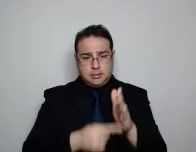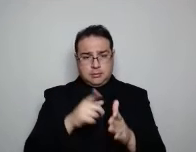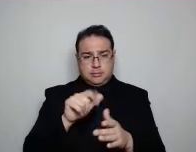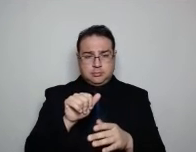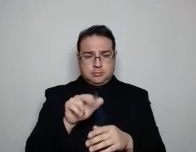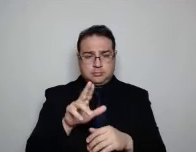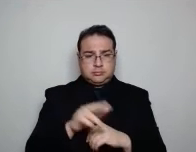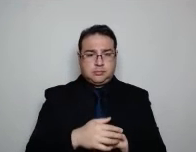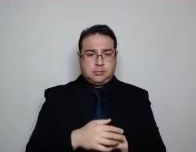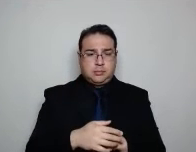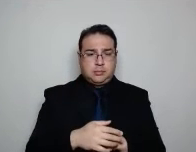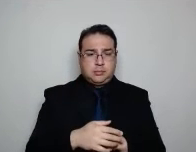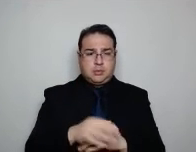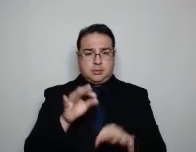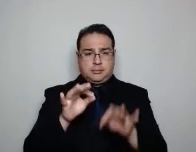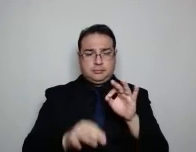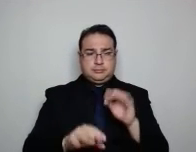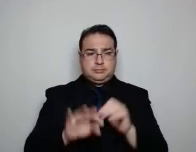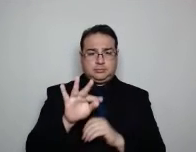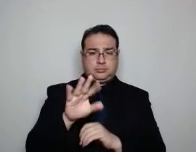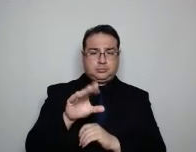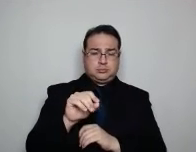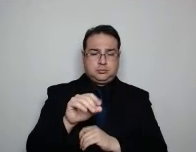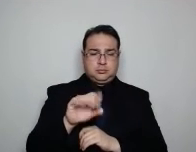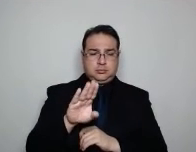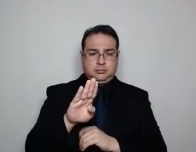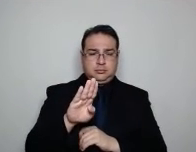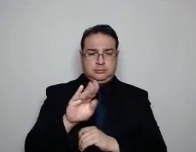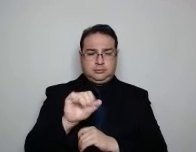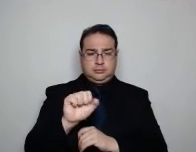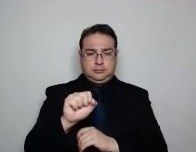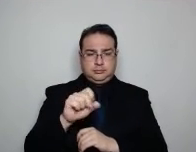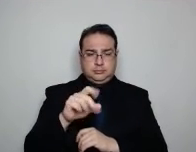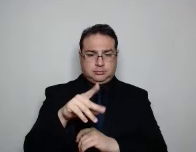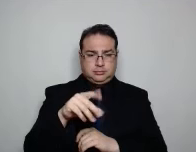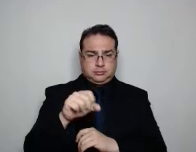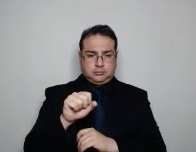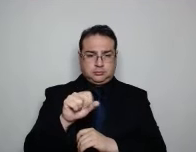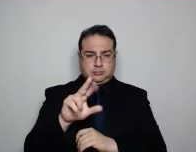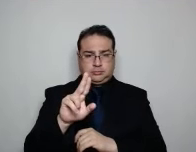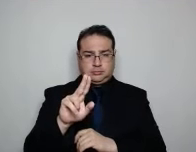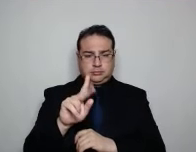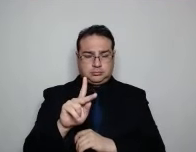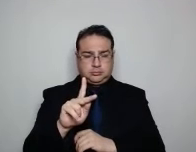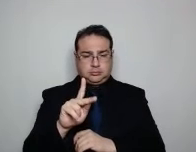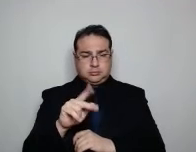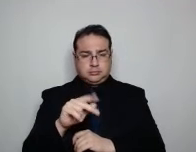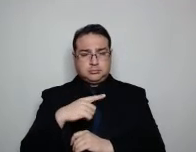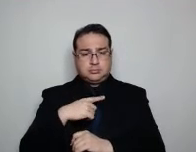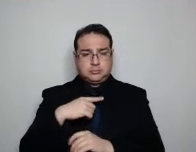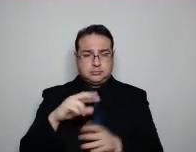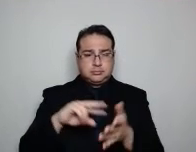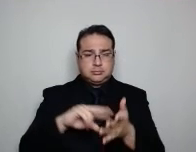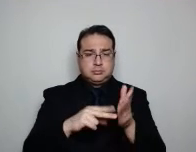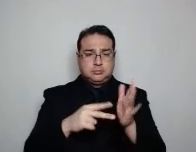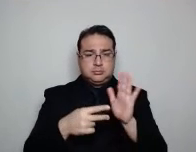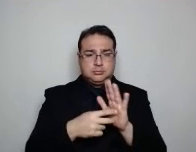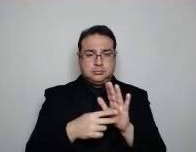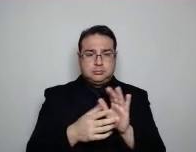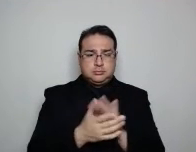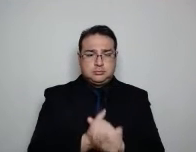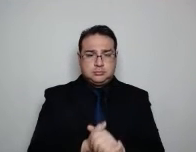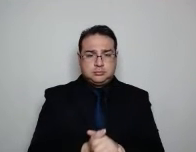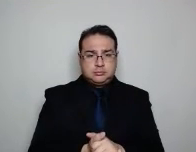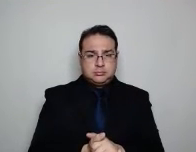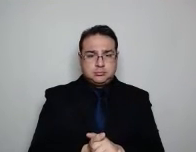Bismarck. E o que é que isso significa? O contrato que foi juntado pela própria ré, na apresentação de sua